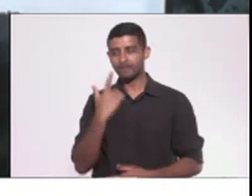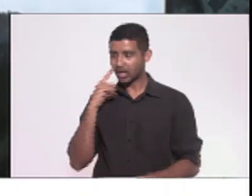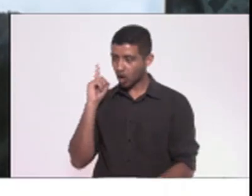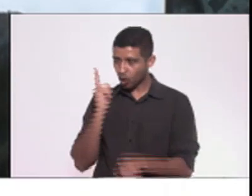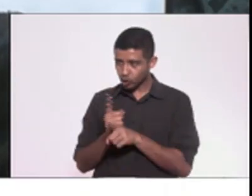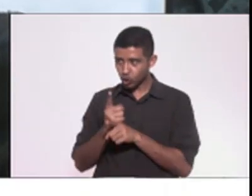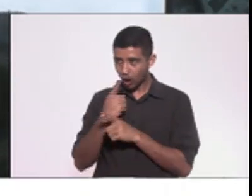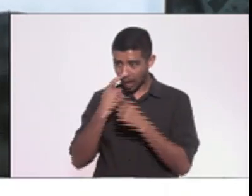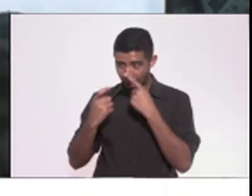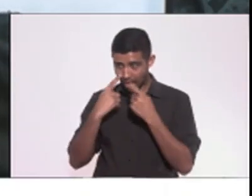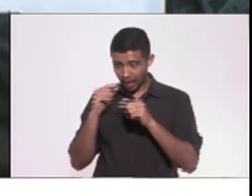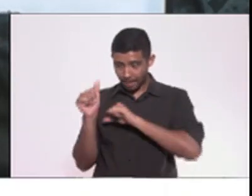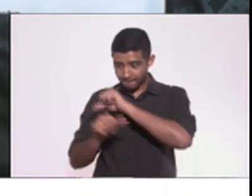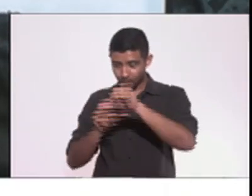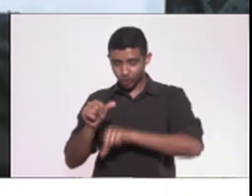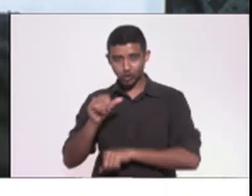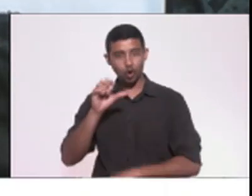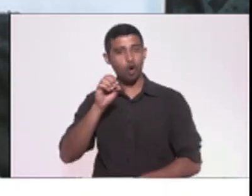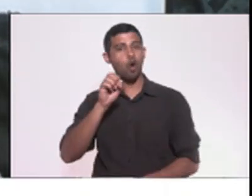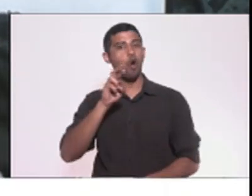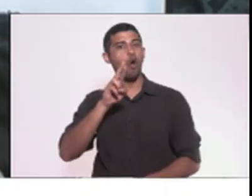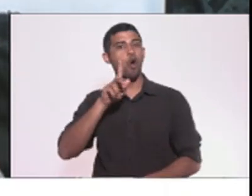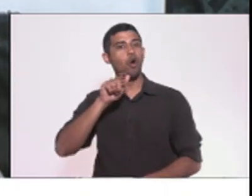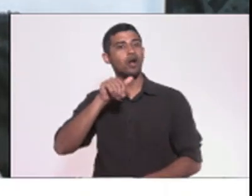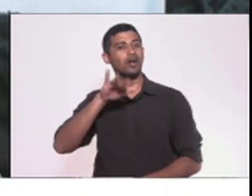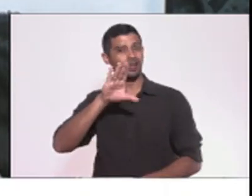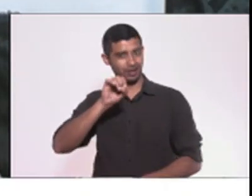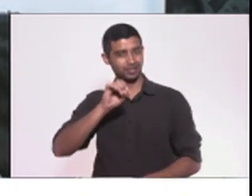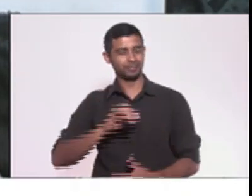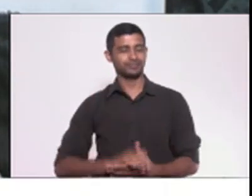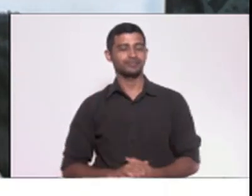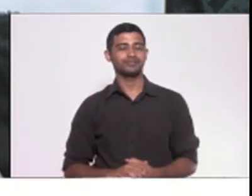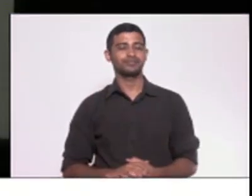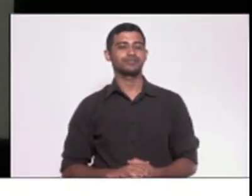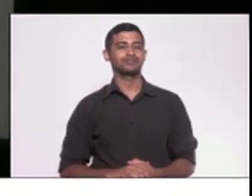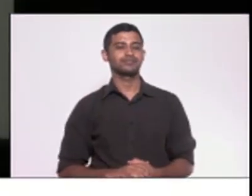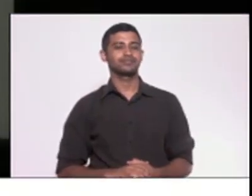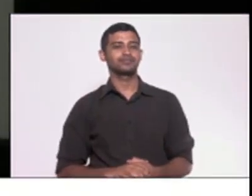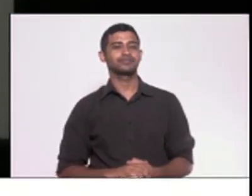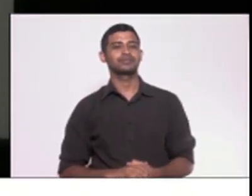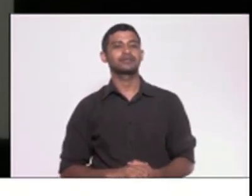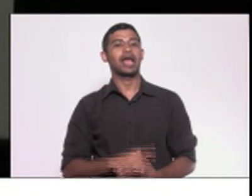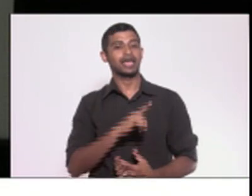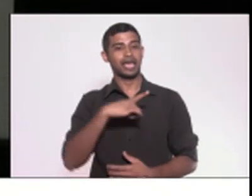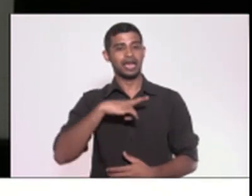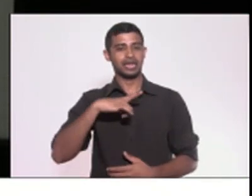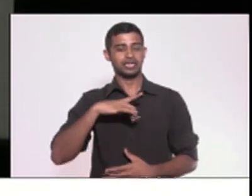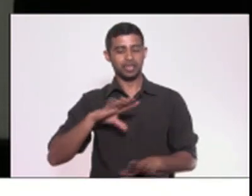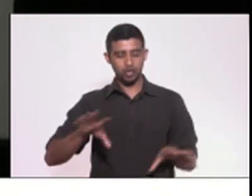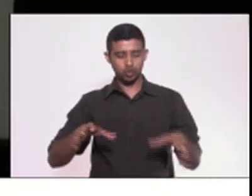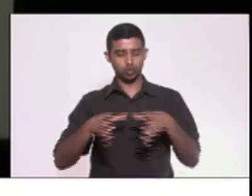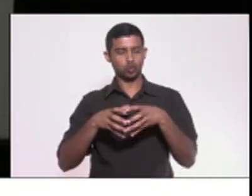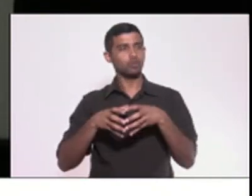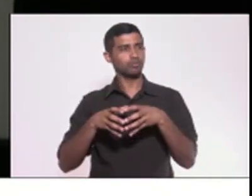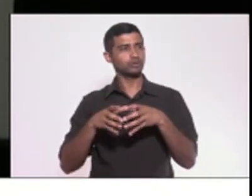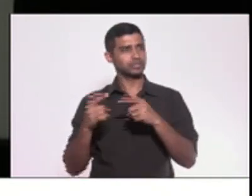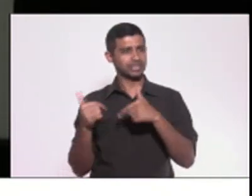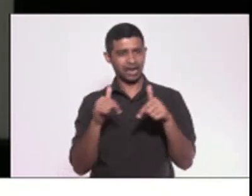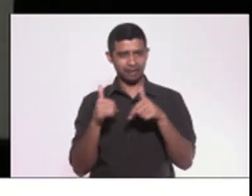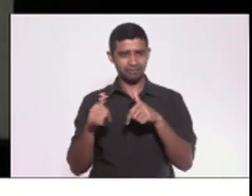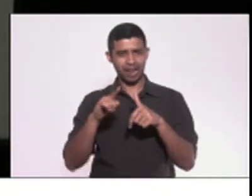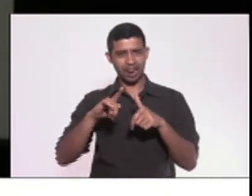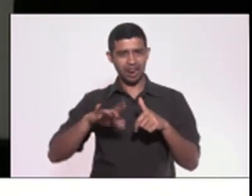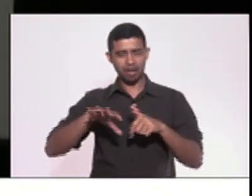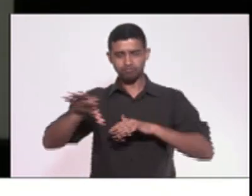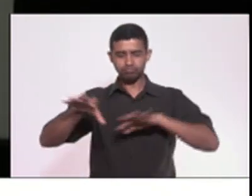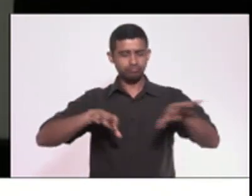transformada em adubo orgânico. Pode passar? E aí ele faz essa separação com a equipe dele do lixo orgânico em baldes